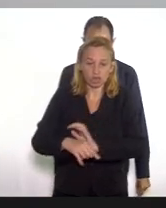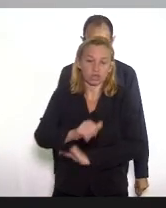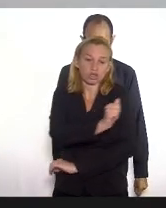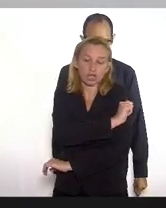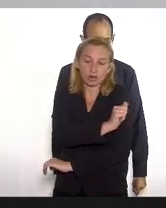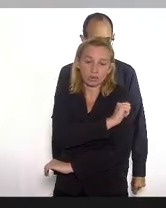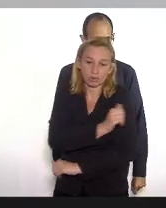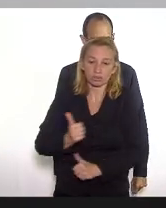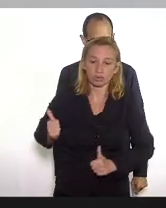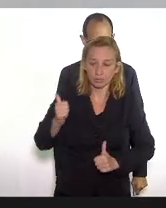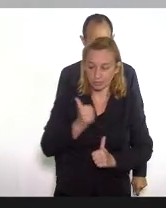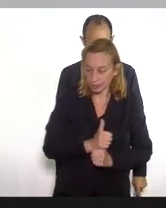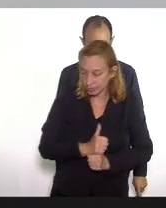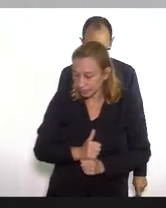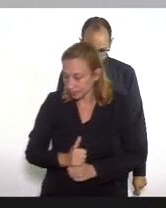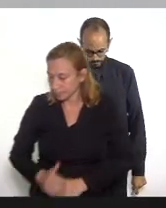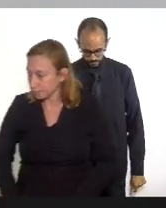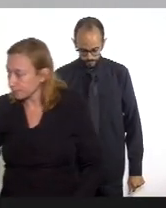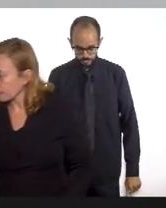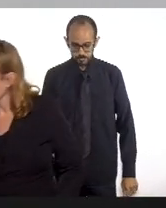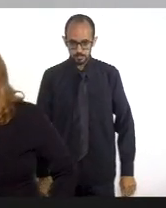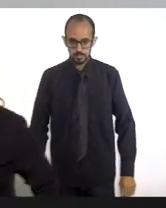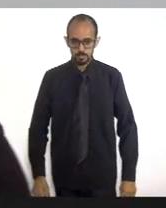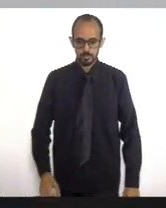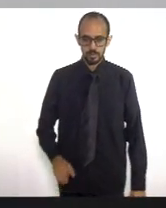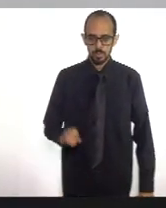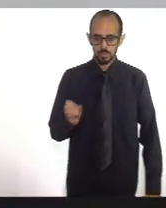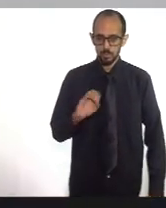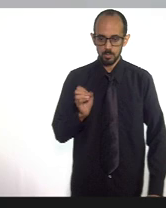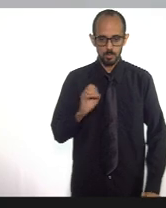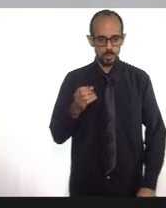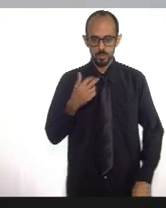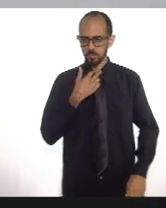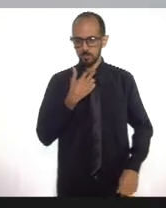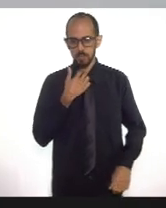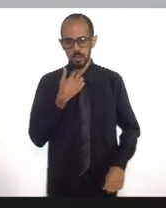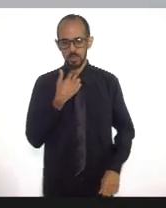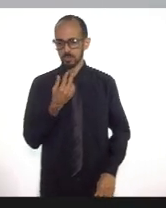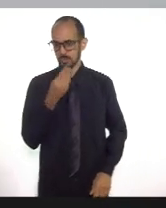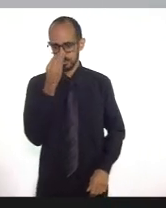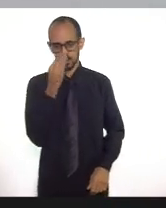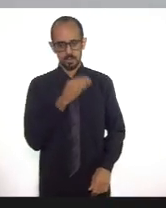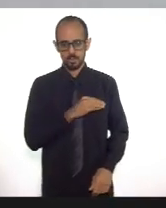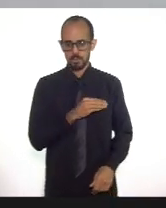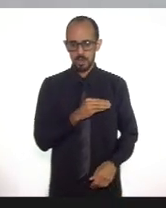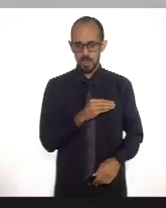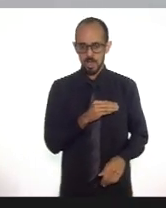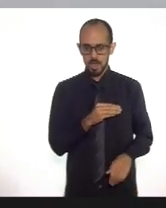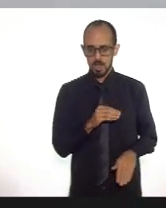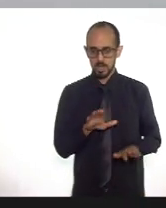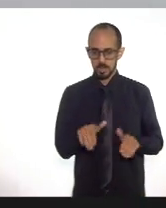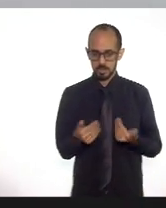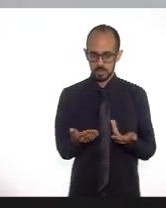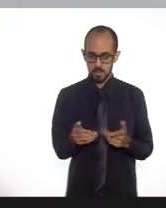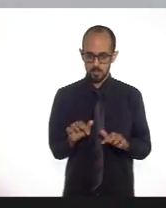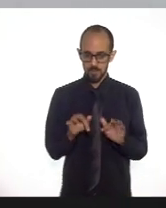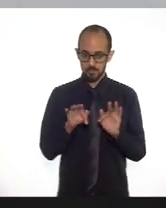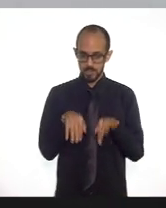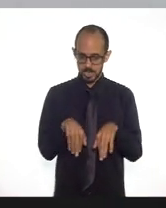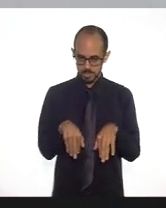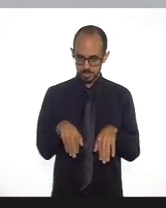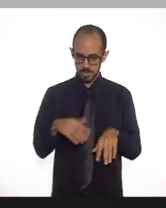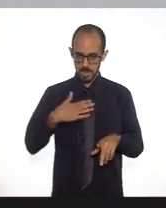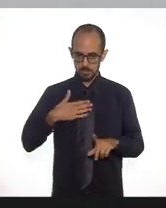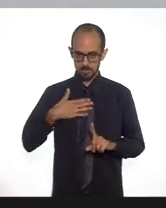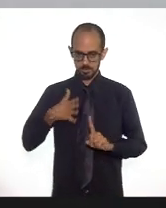limbo, muitos ficaram pelo meio do caminho e ninguém pode ficar para trás, né? Então, eu queria concluir essa minha intervenção,